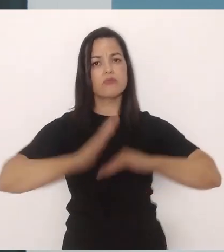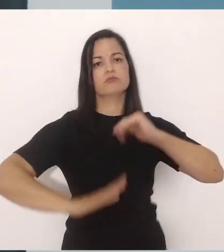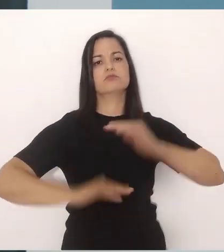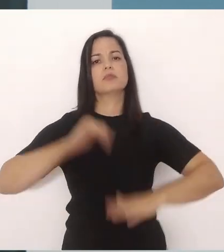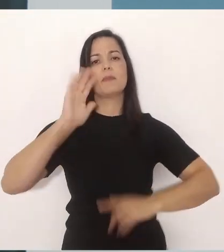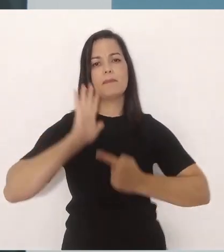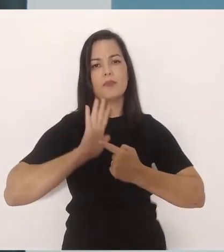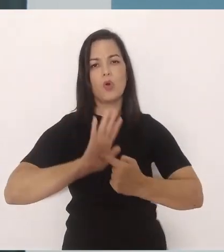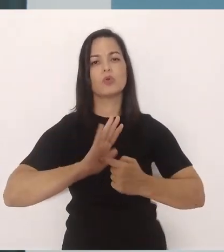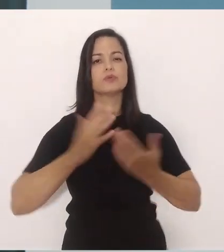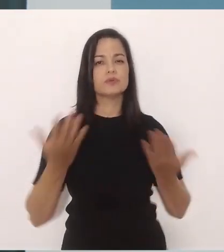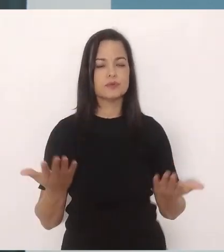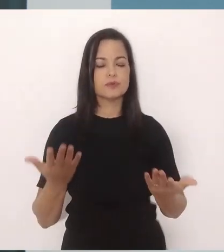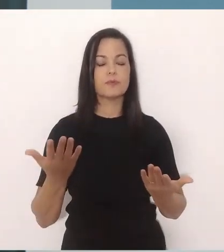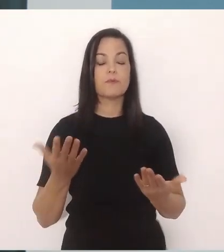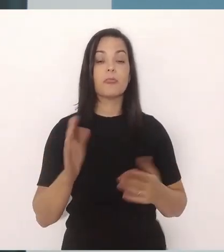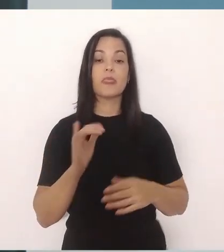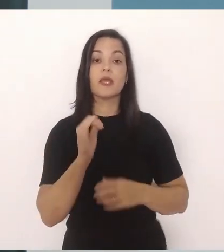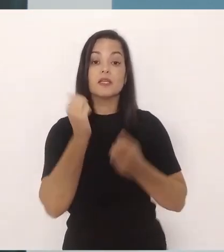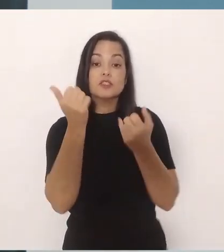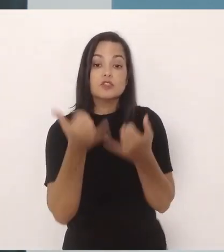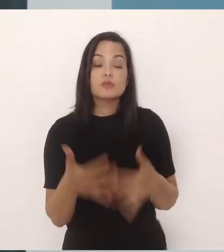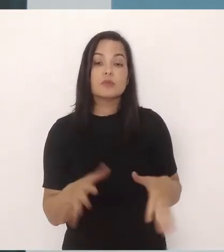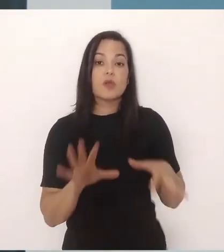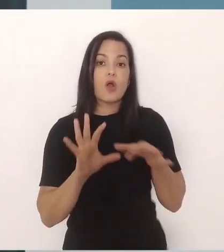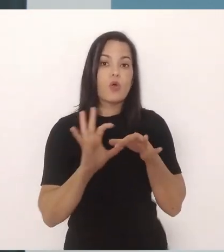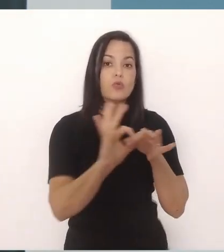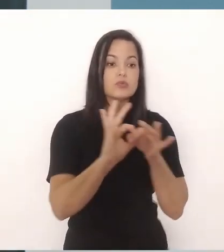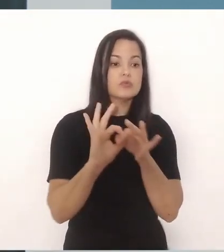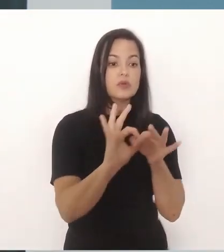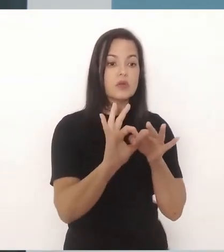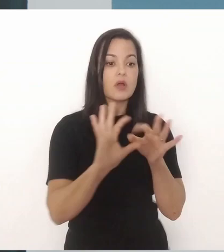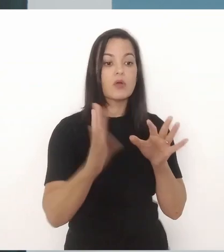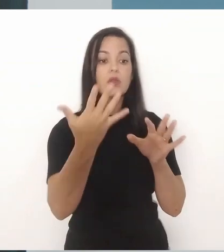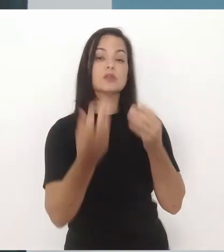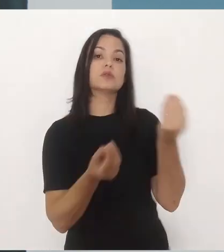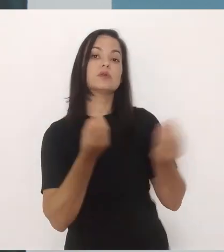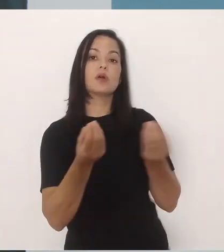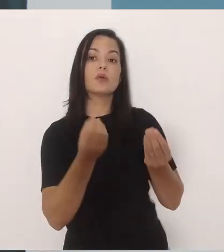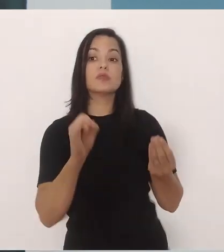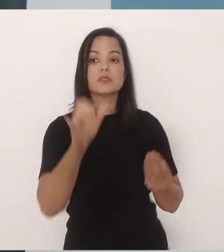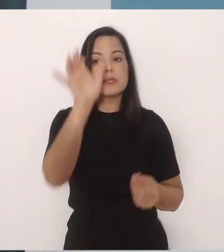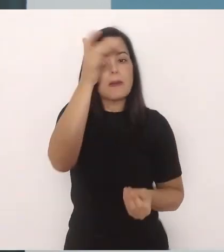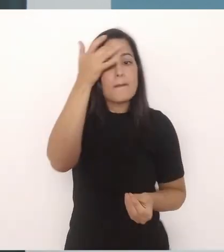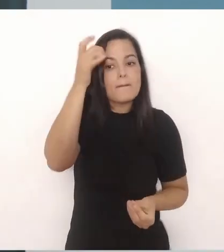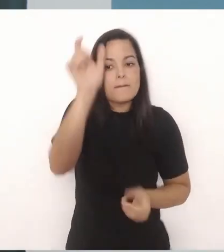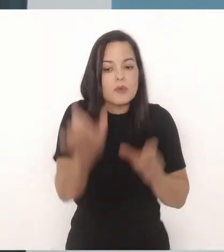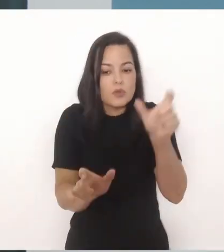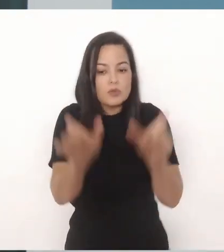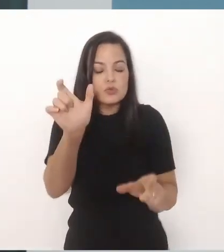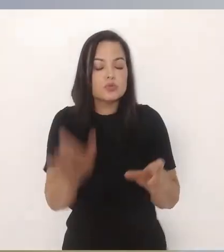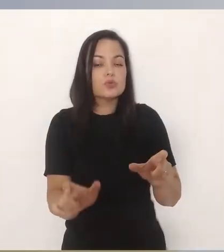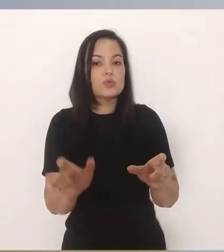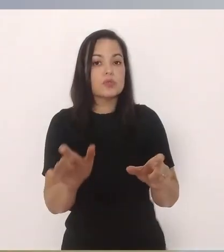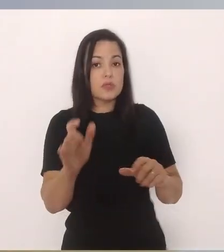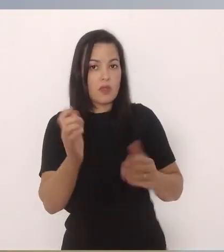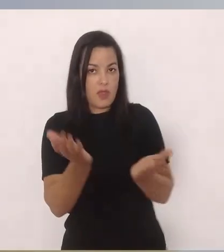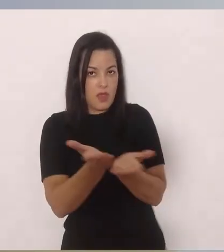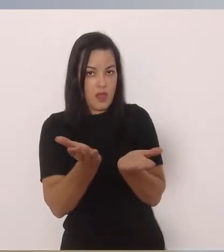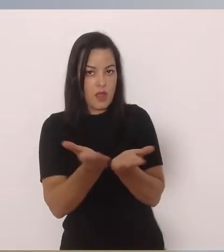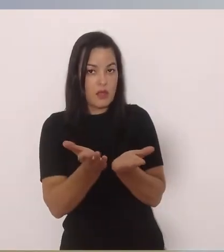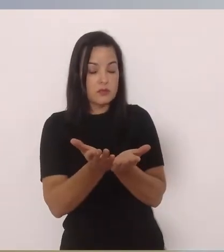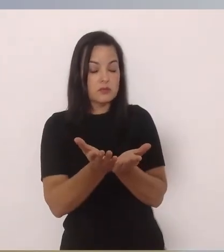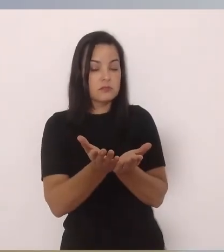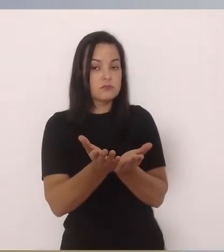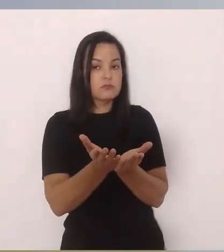que essa unidade ela vai acontecer se os crentes praticarem algumas atitudes. Então ele diz,